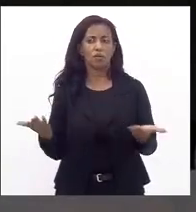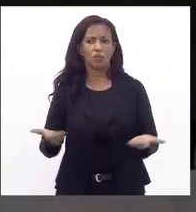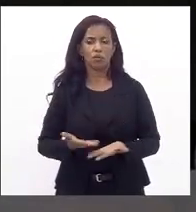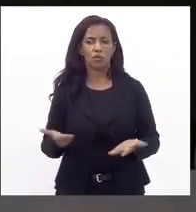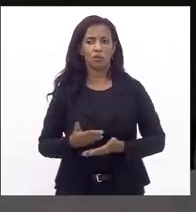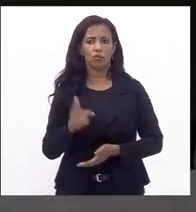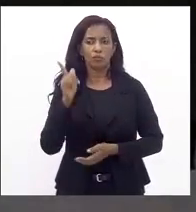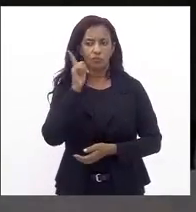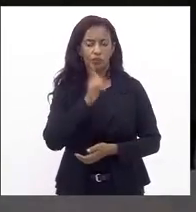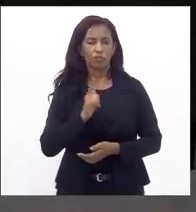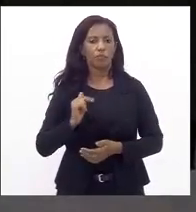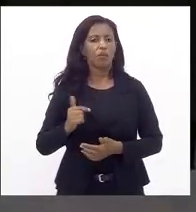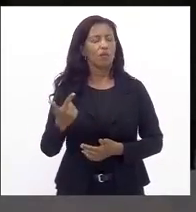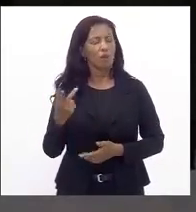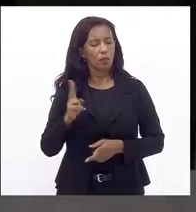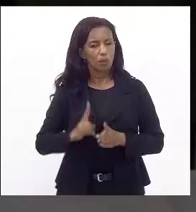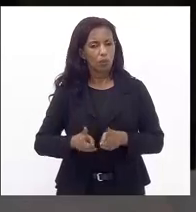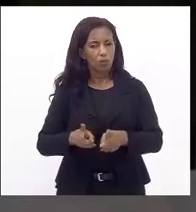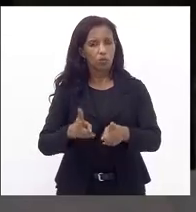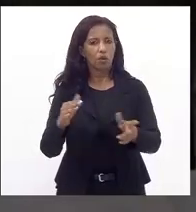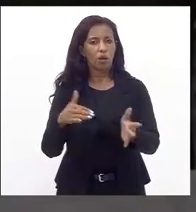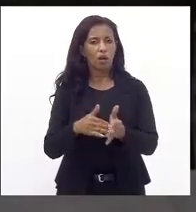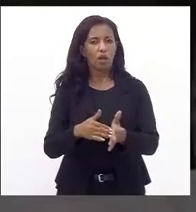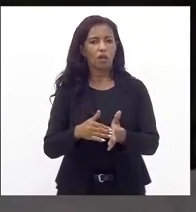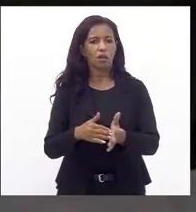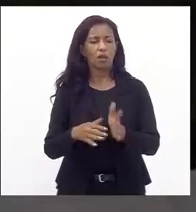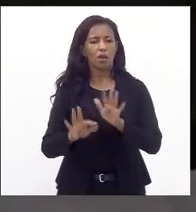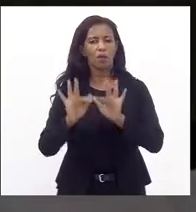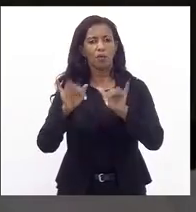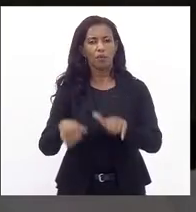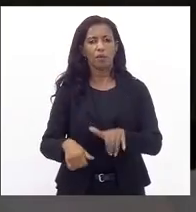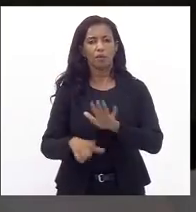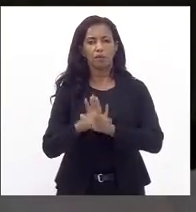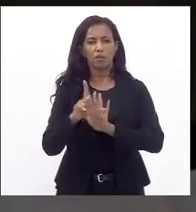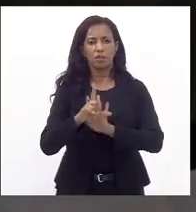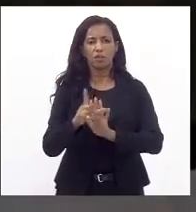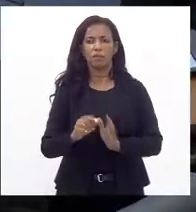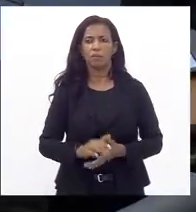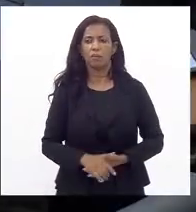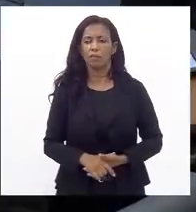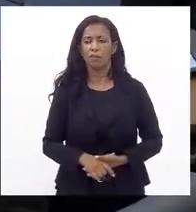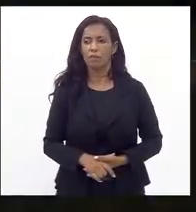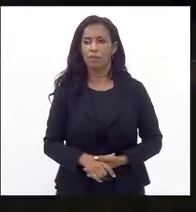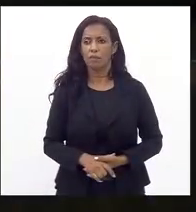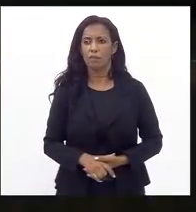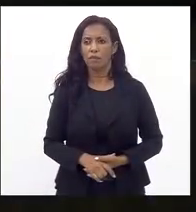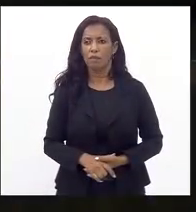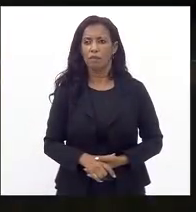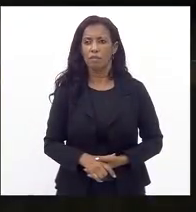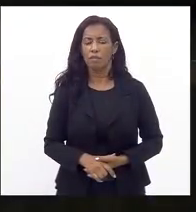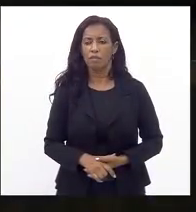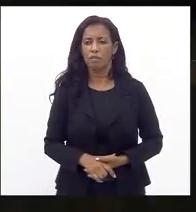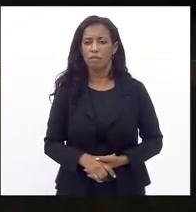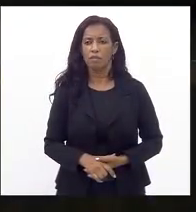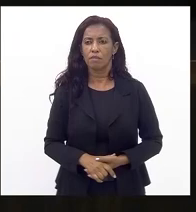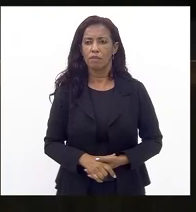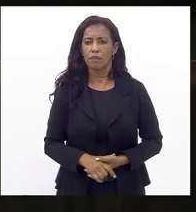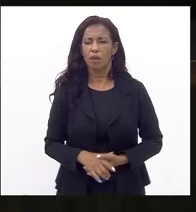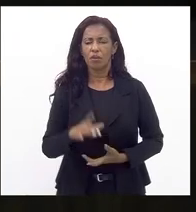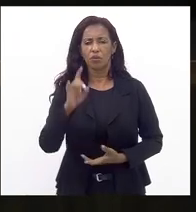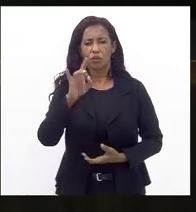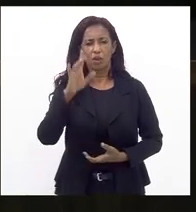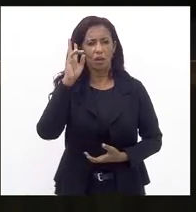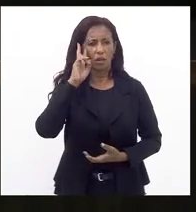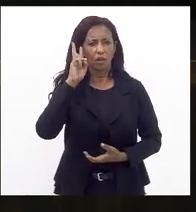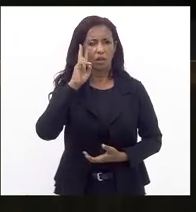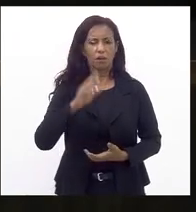a gente vai conseguir dar outros Passos até o final desta legislatura Obrigado Presidente ligado quero só